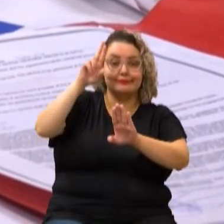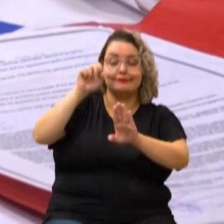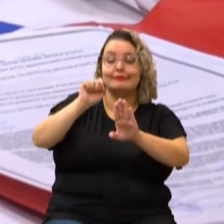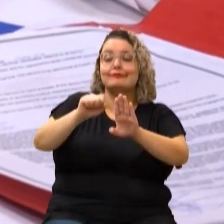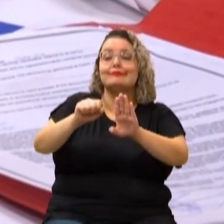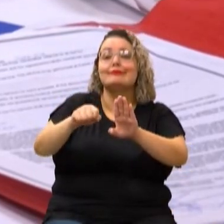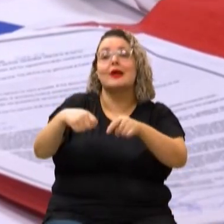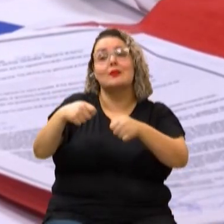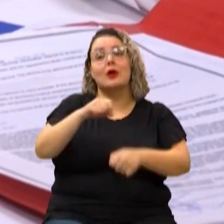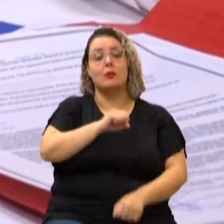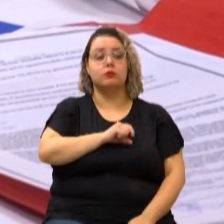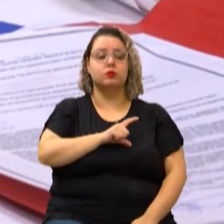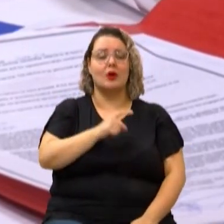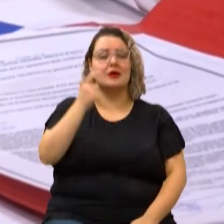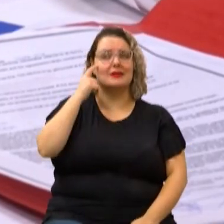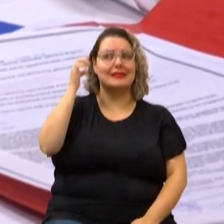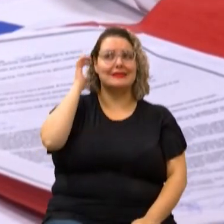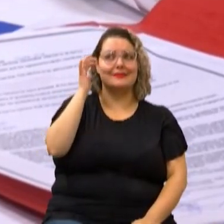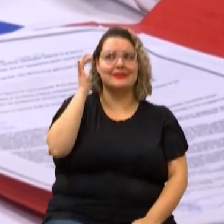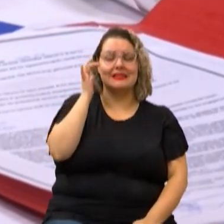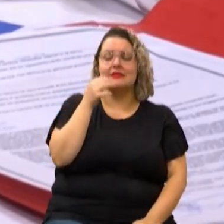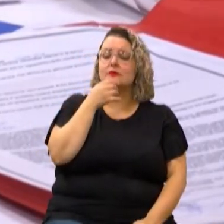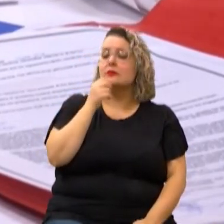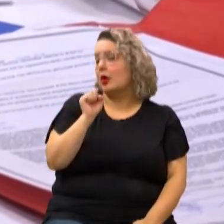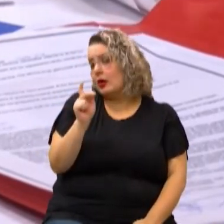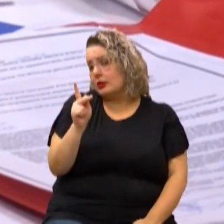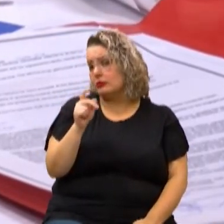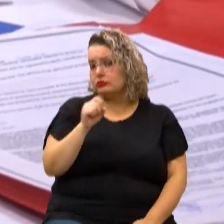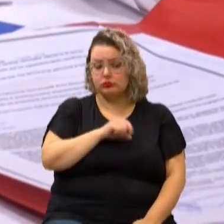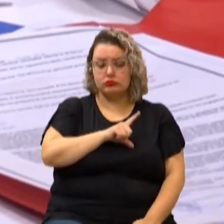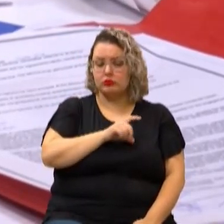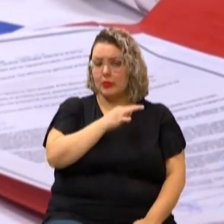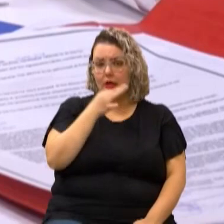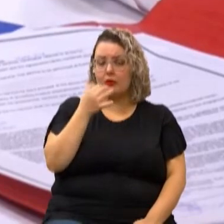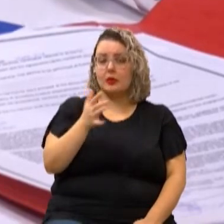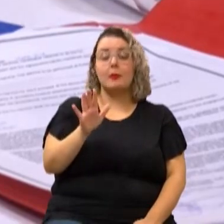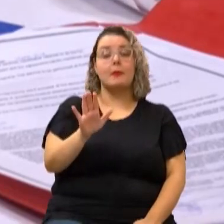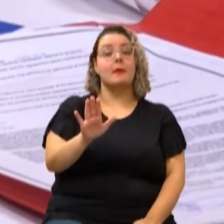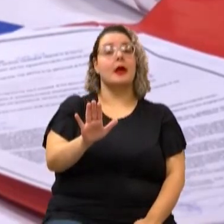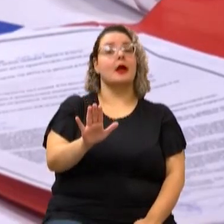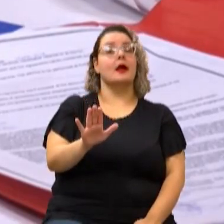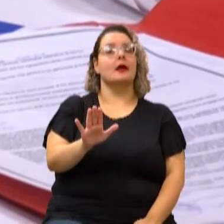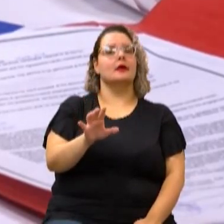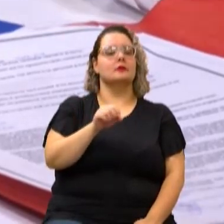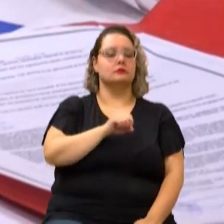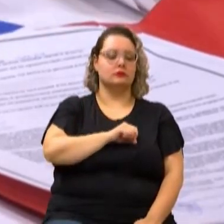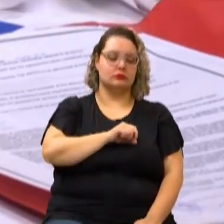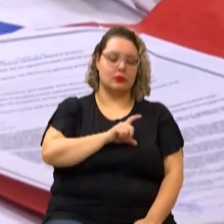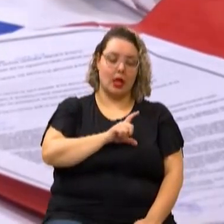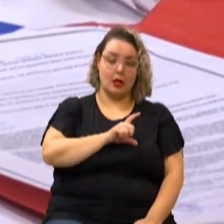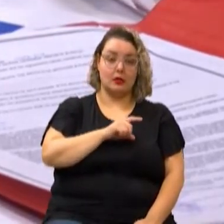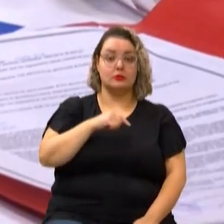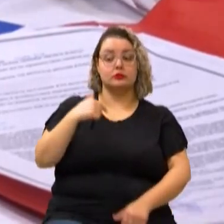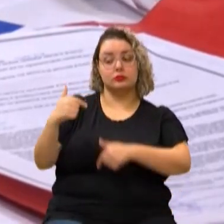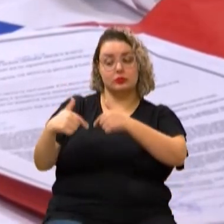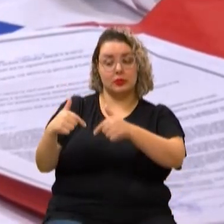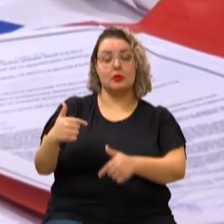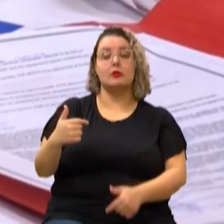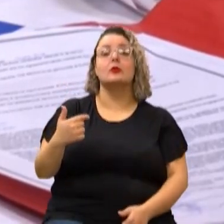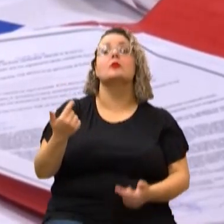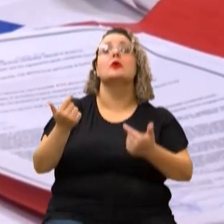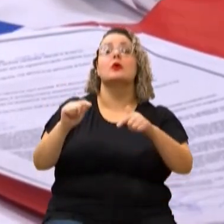equilíbrio, né? Exato. O equilíbrio é a chave de tudo. Agora, chegar no equilíbrio realmente é delicado. Professor, o que gera a